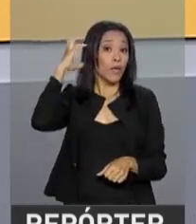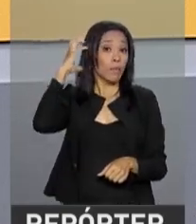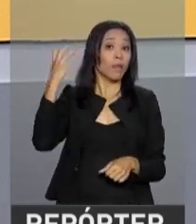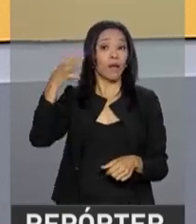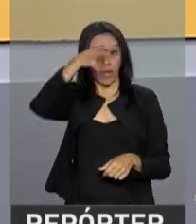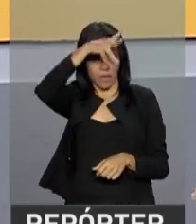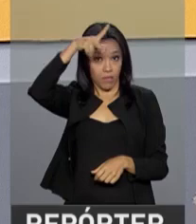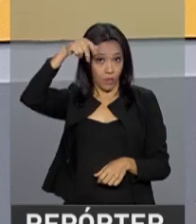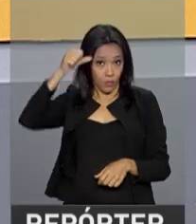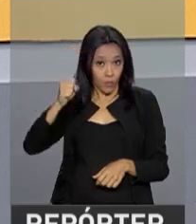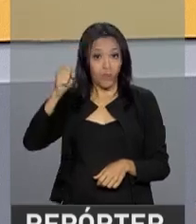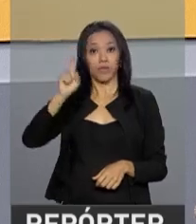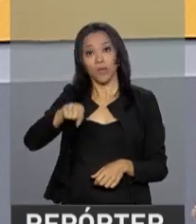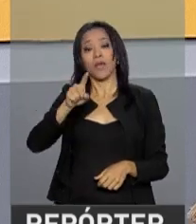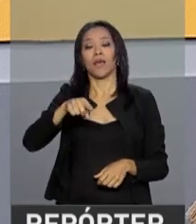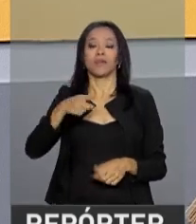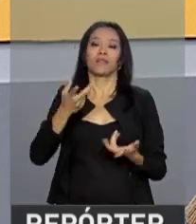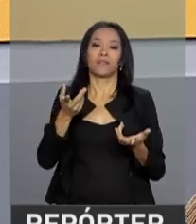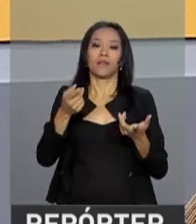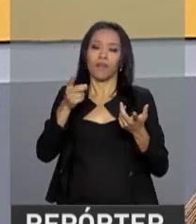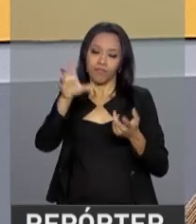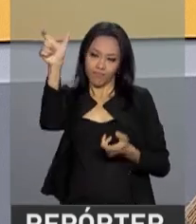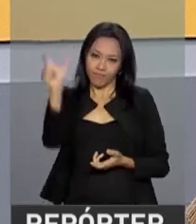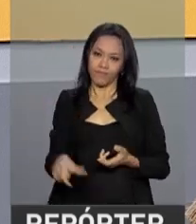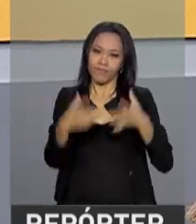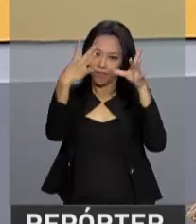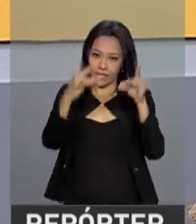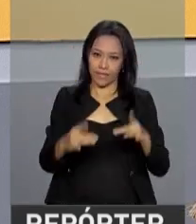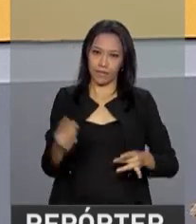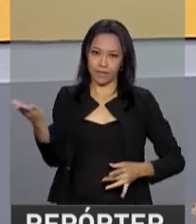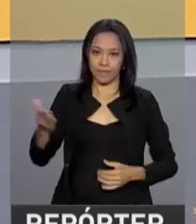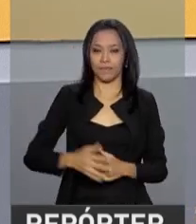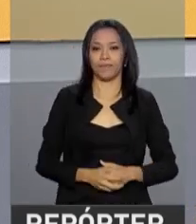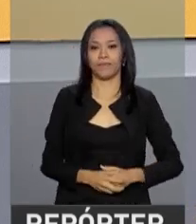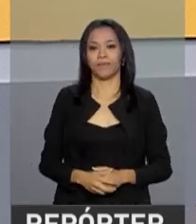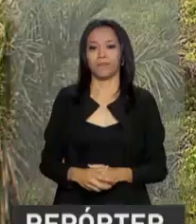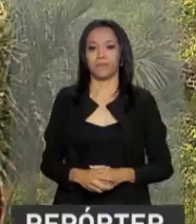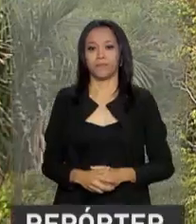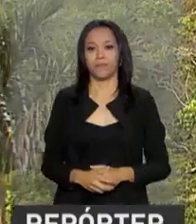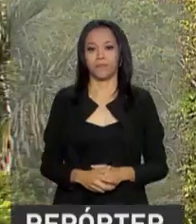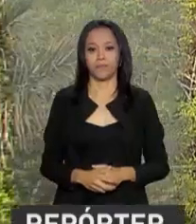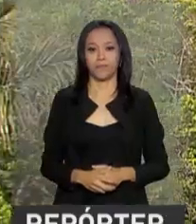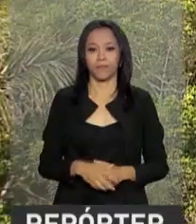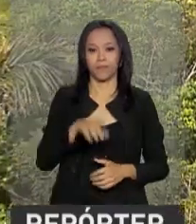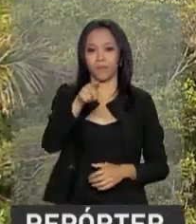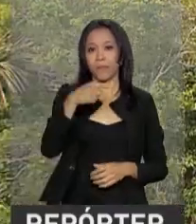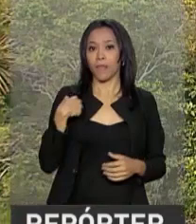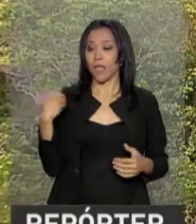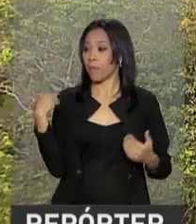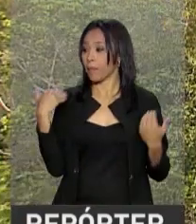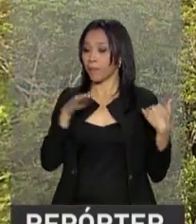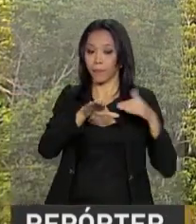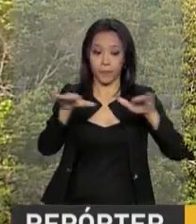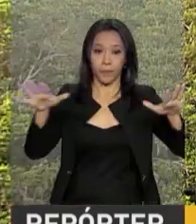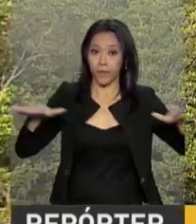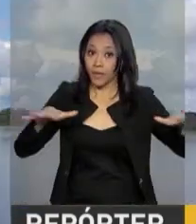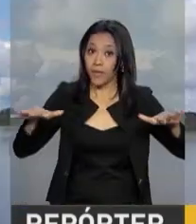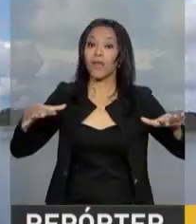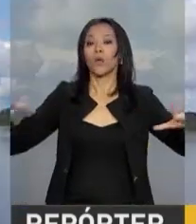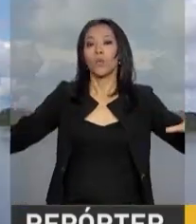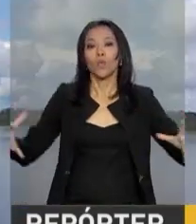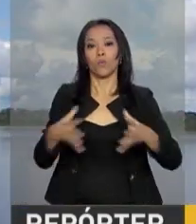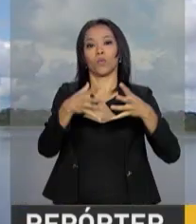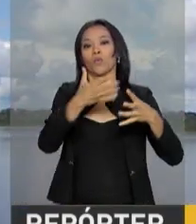ilegal a repórter luana karen tem as informações a mobilização quer unir governos